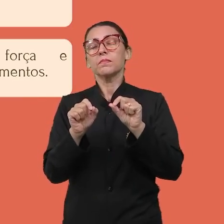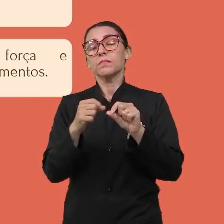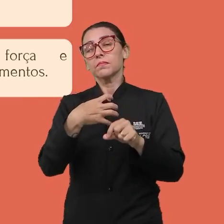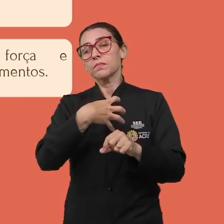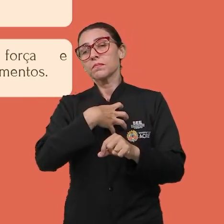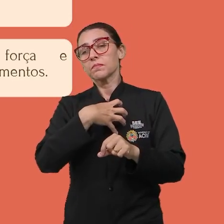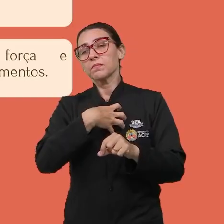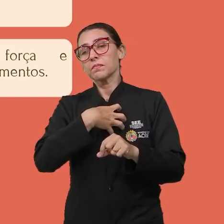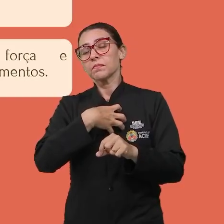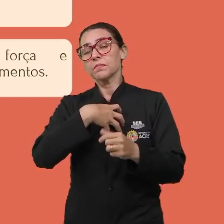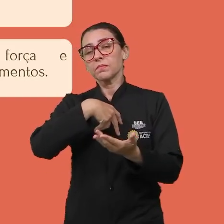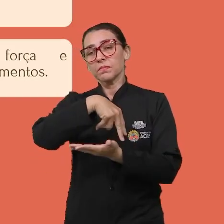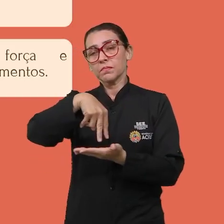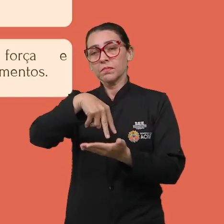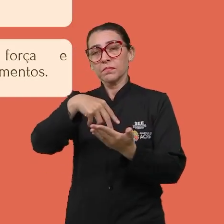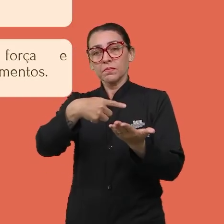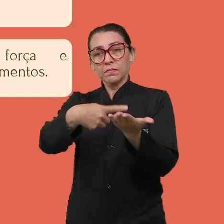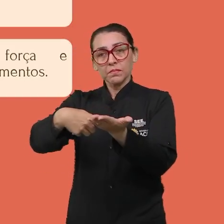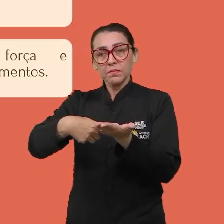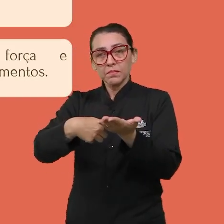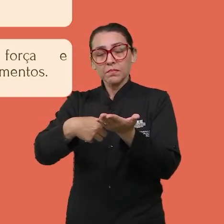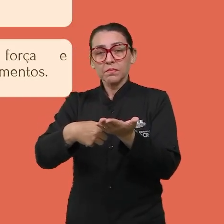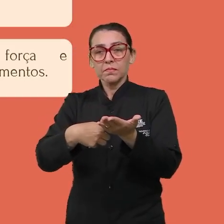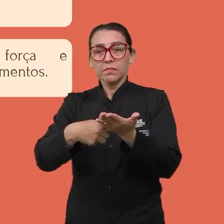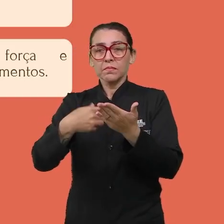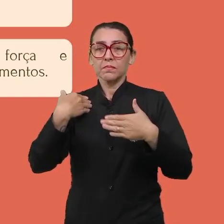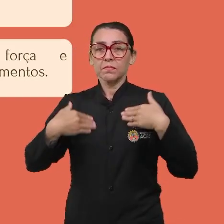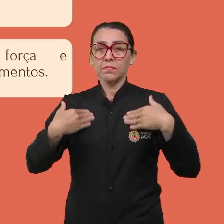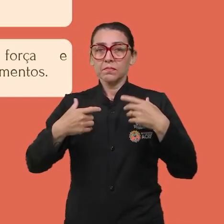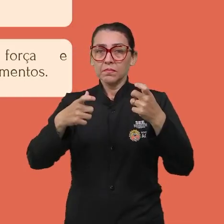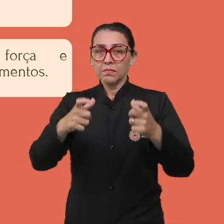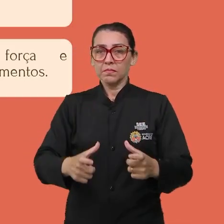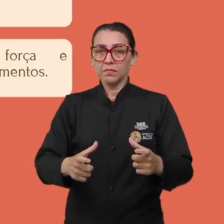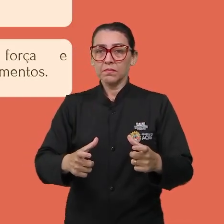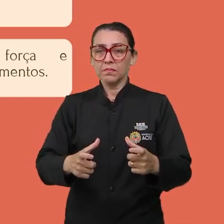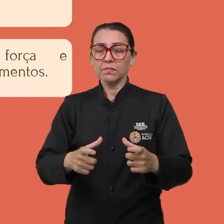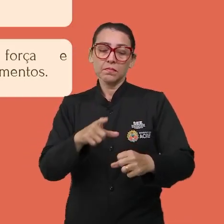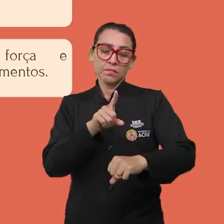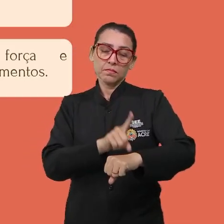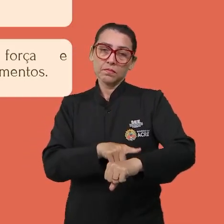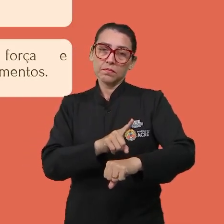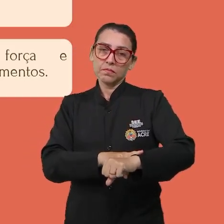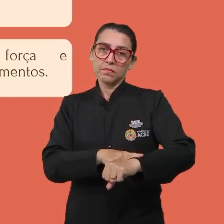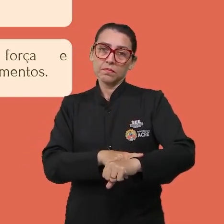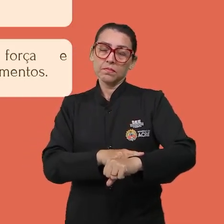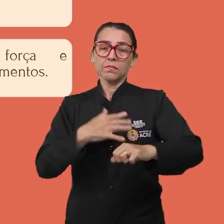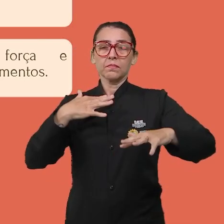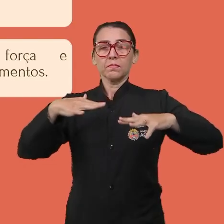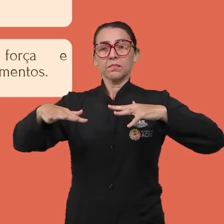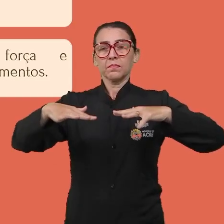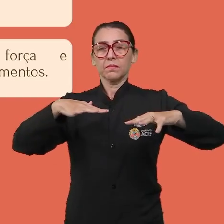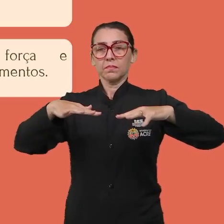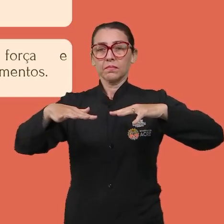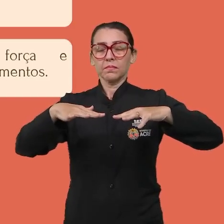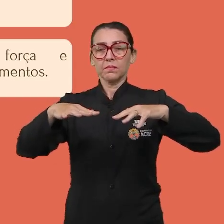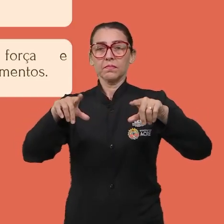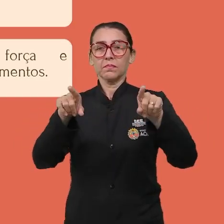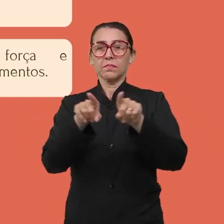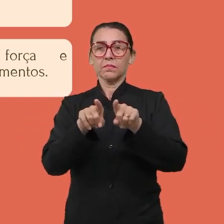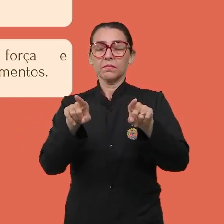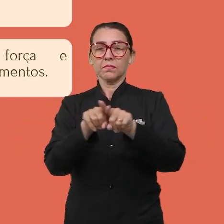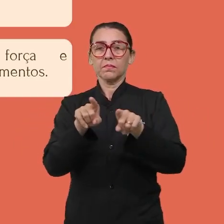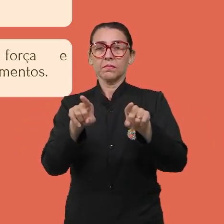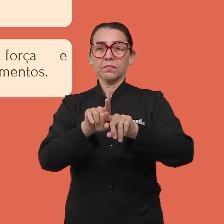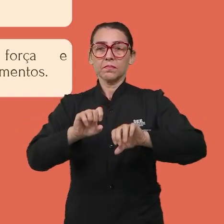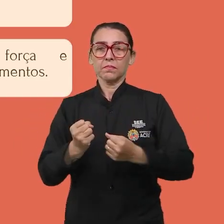forma como o dançarino combina corpo, espaço, tempo, movimento e